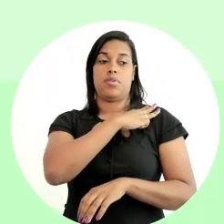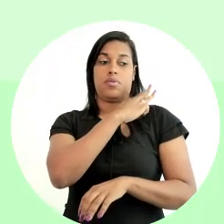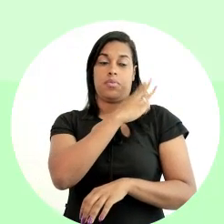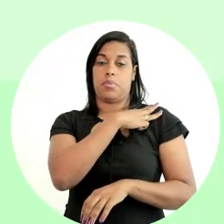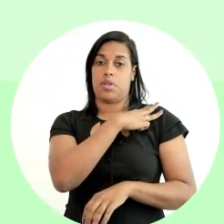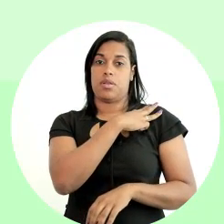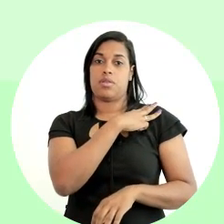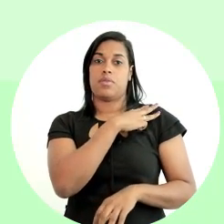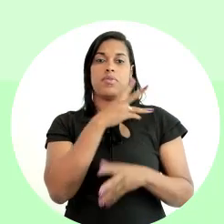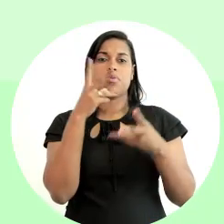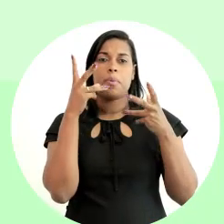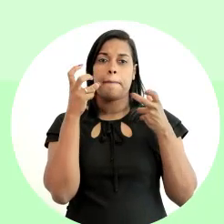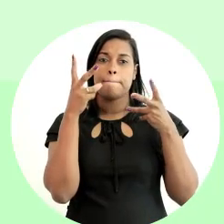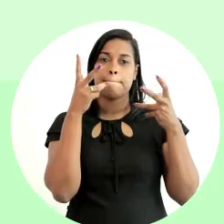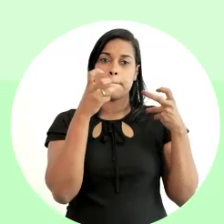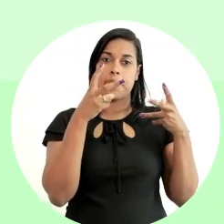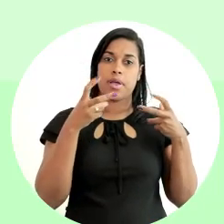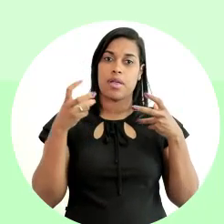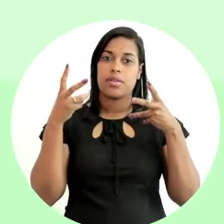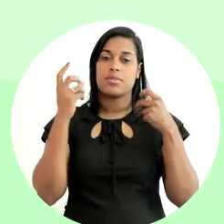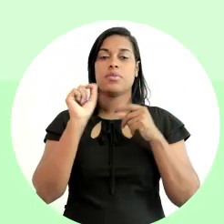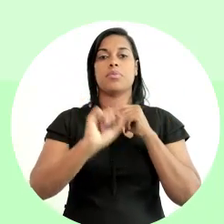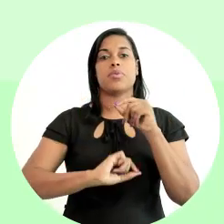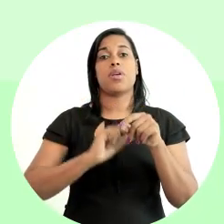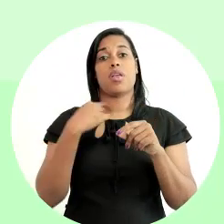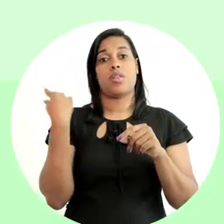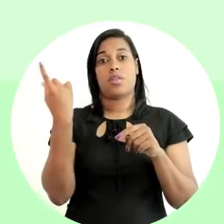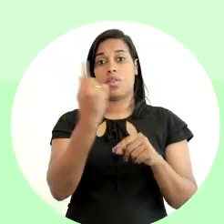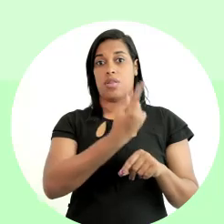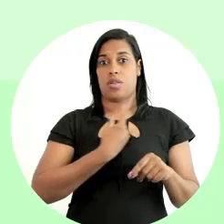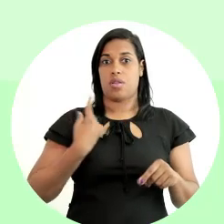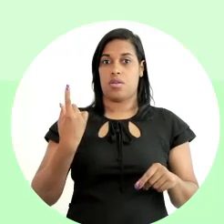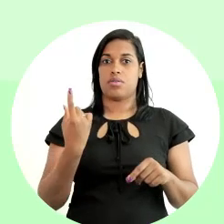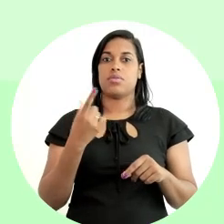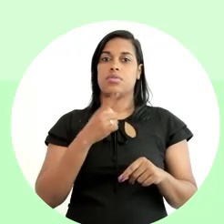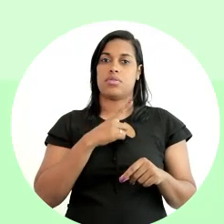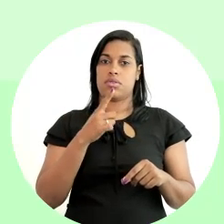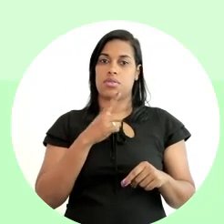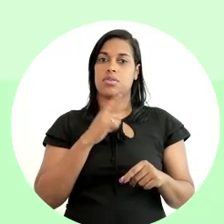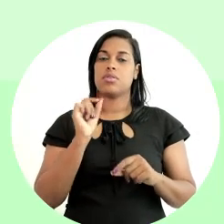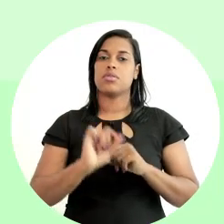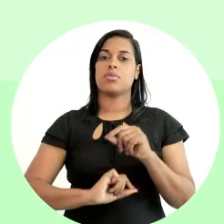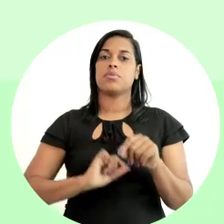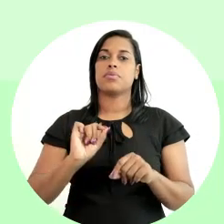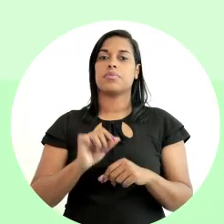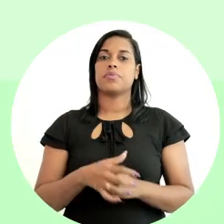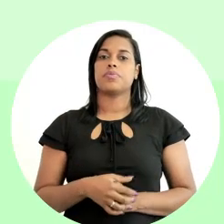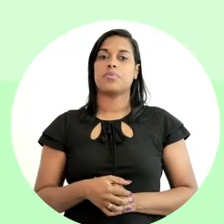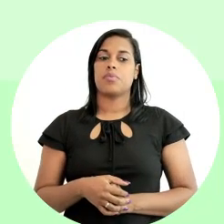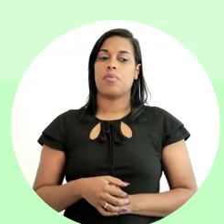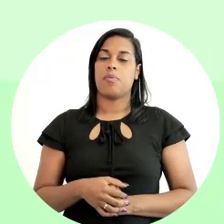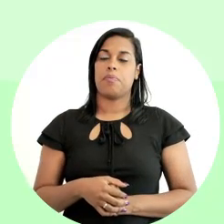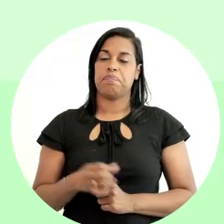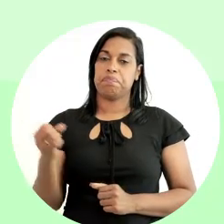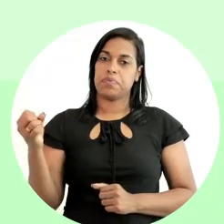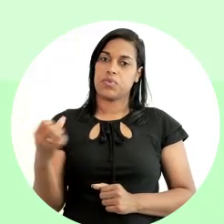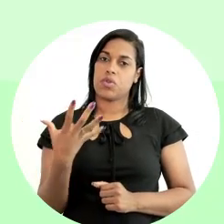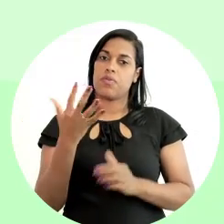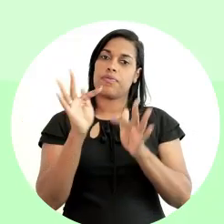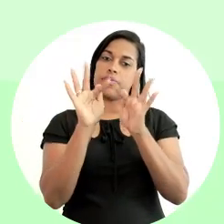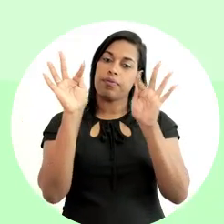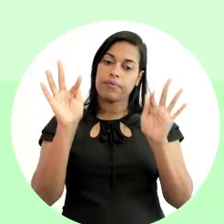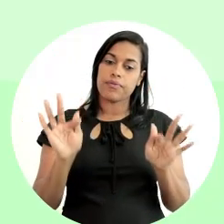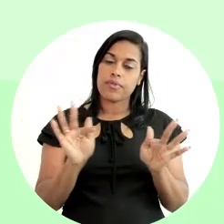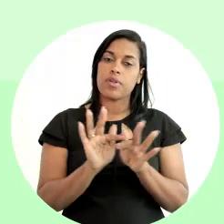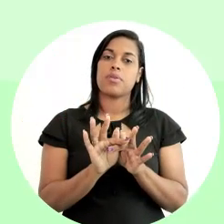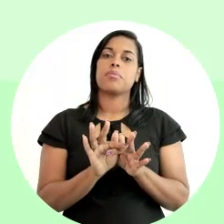médio, nós vamos perceber que a nossa rede, nós temos uma nova